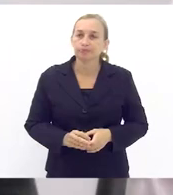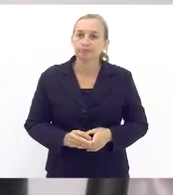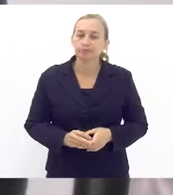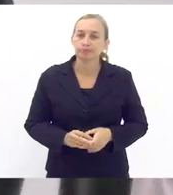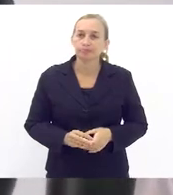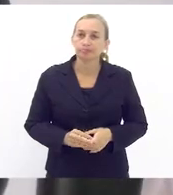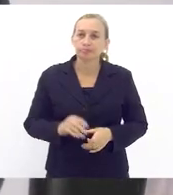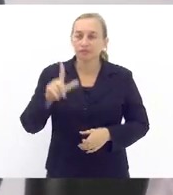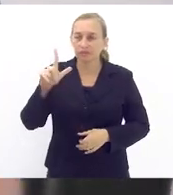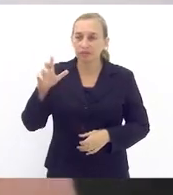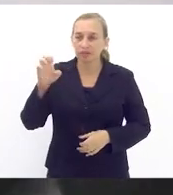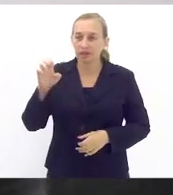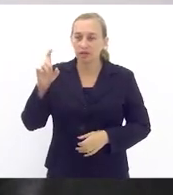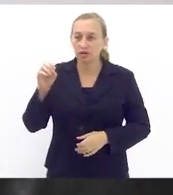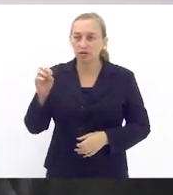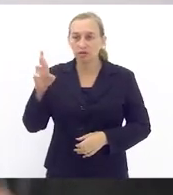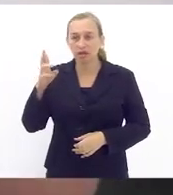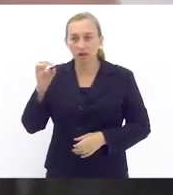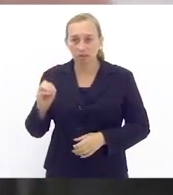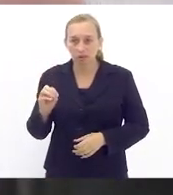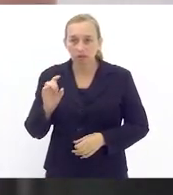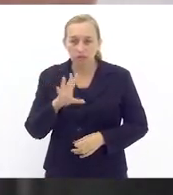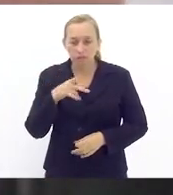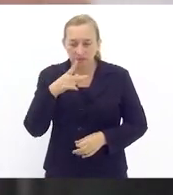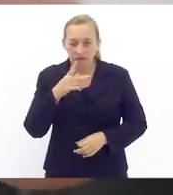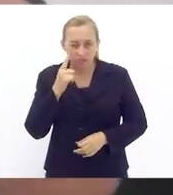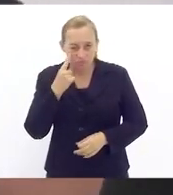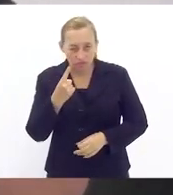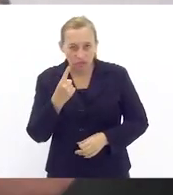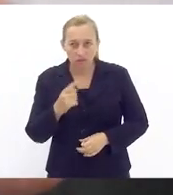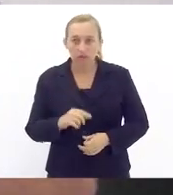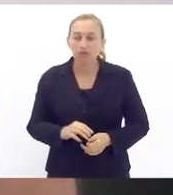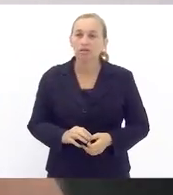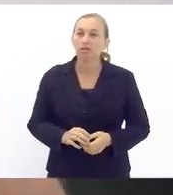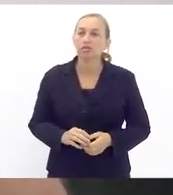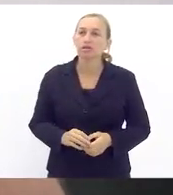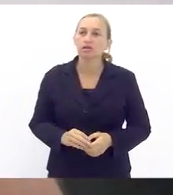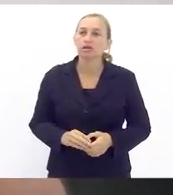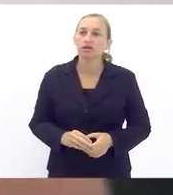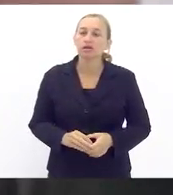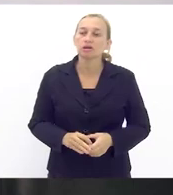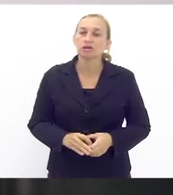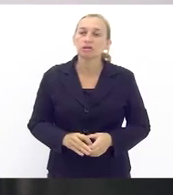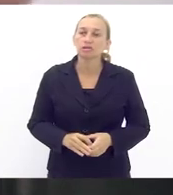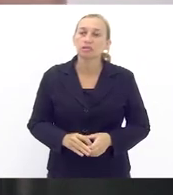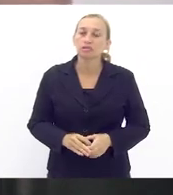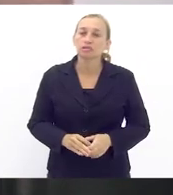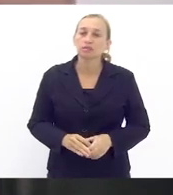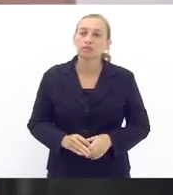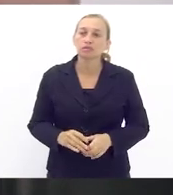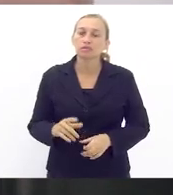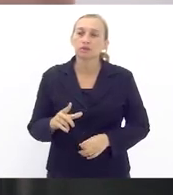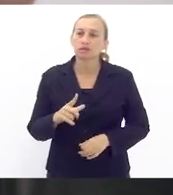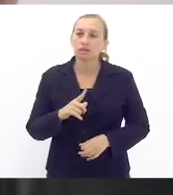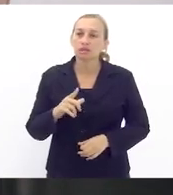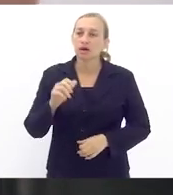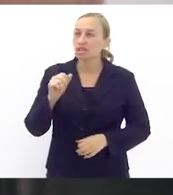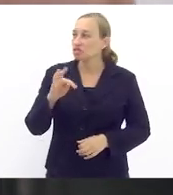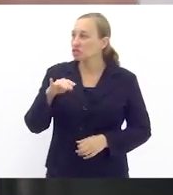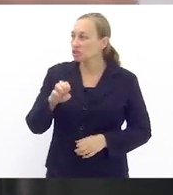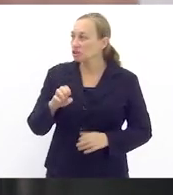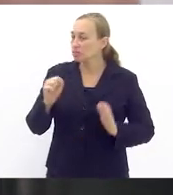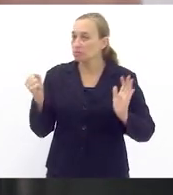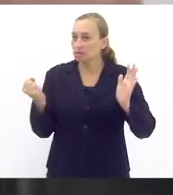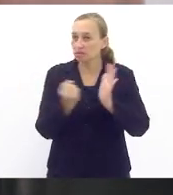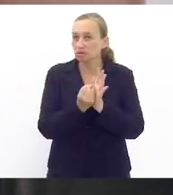Leonardo só para falar um negócio né olha que situação é a gente tinha um agente patrimonial que é publicado